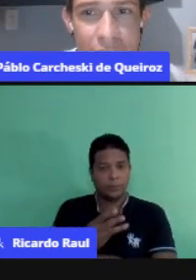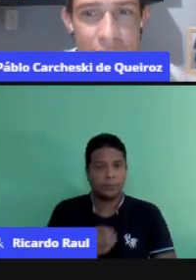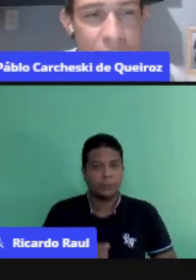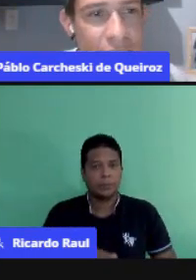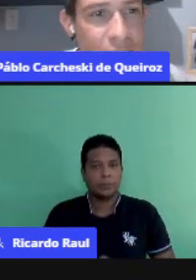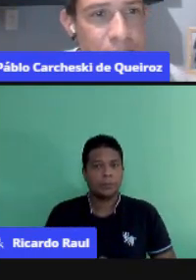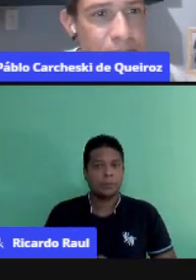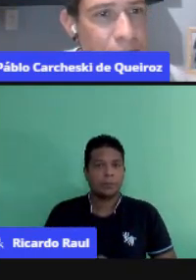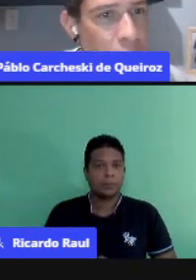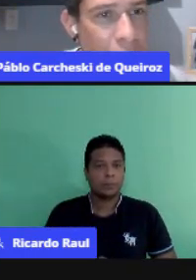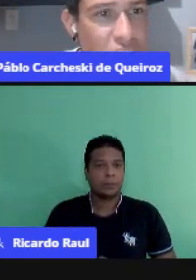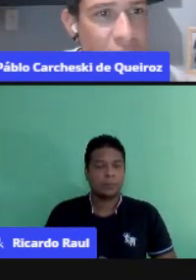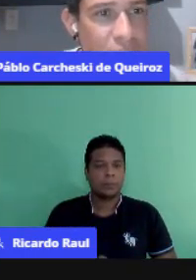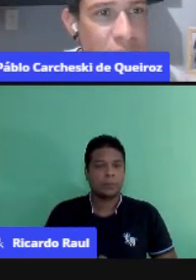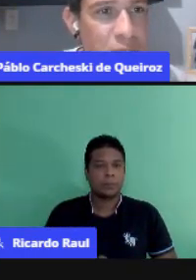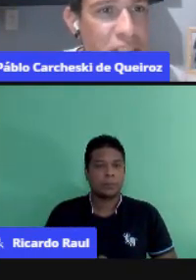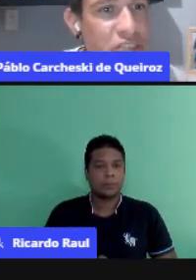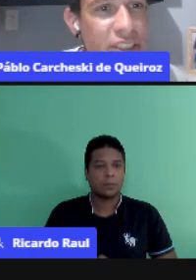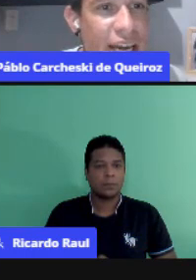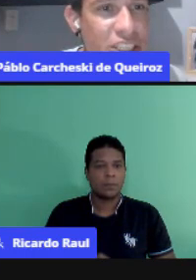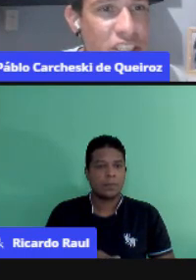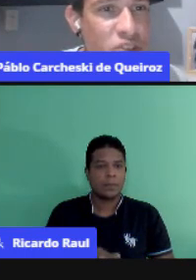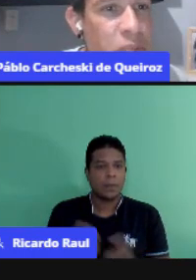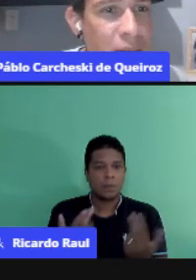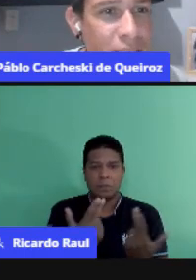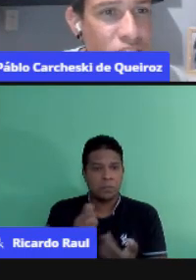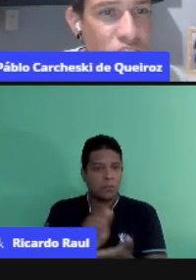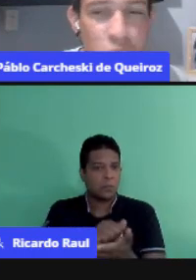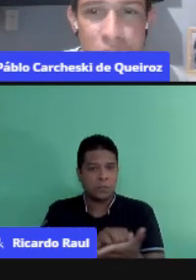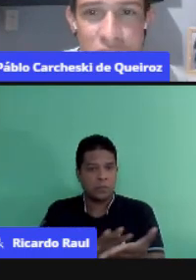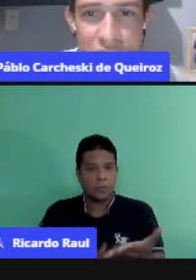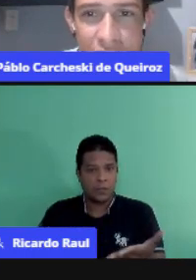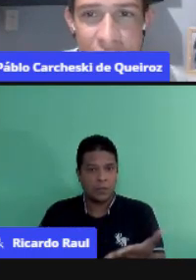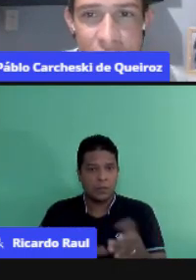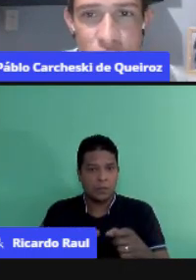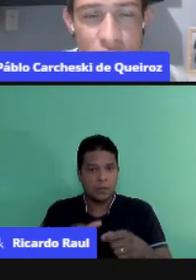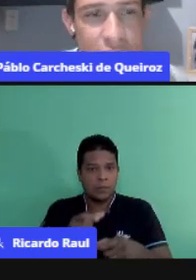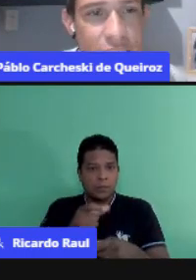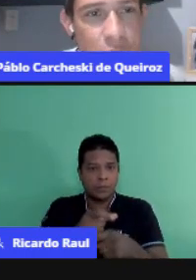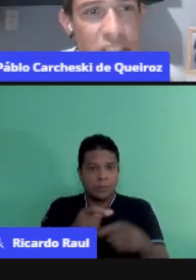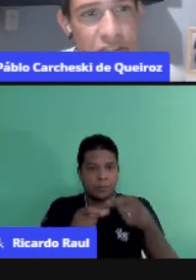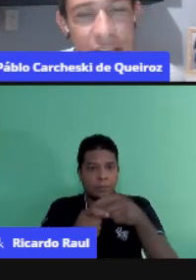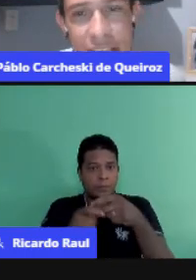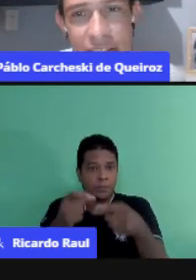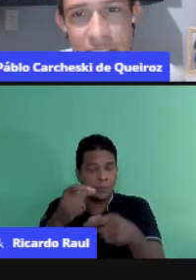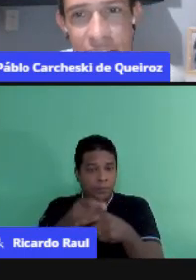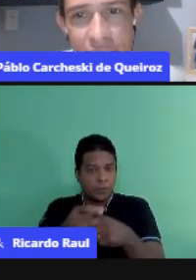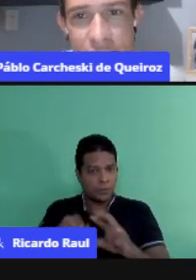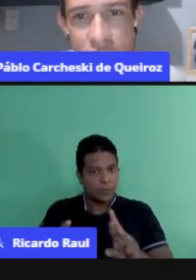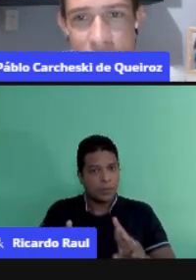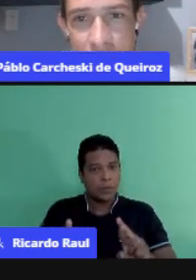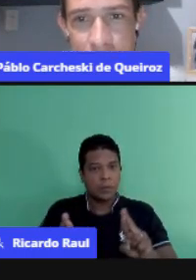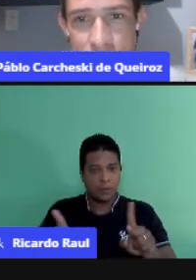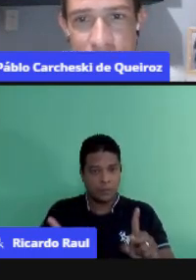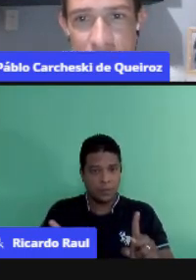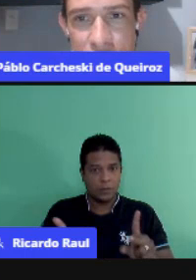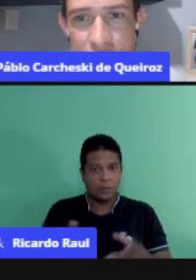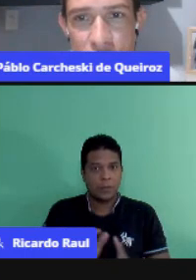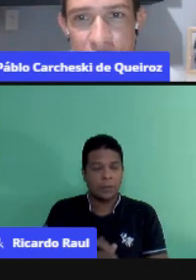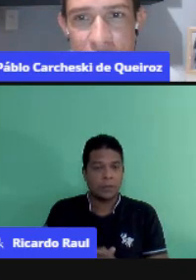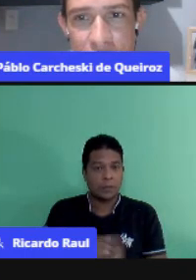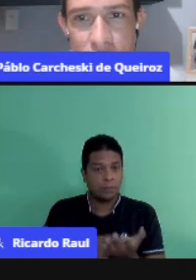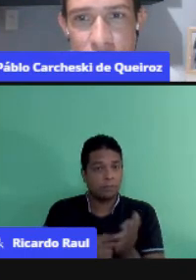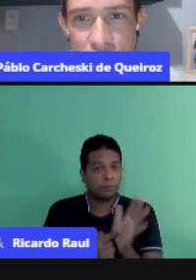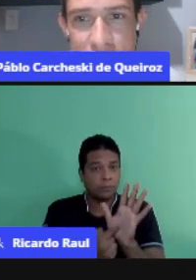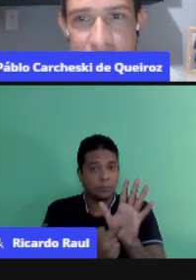Então, praticamente a mesma atividade, né? Do empilhamento de cubinhos, né? Só que aí tem uma diferença, né? Então tá aí para vocês,